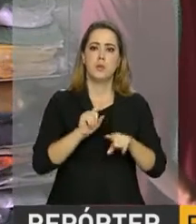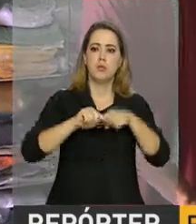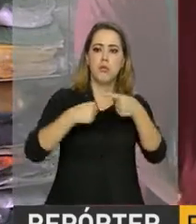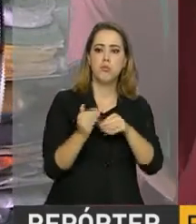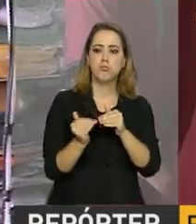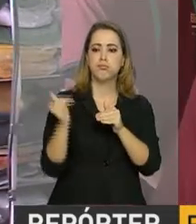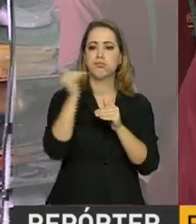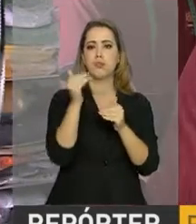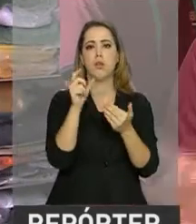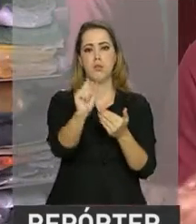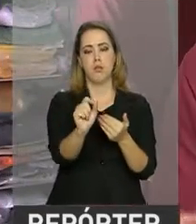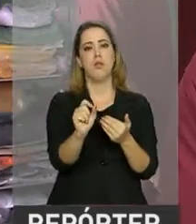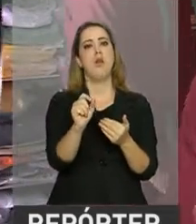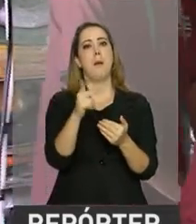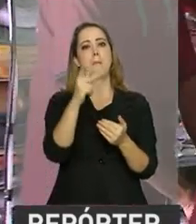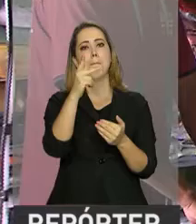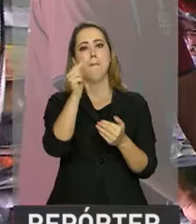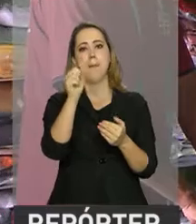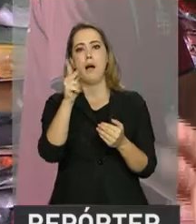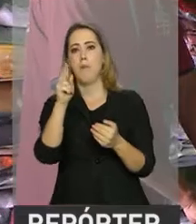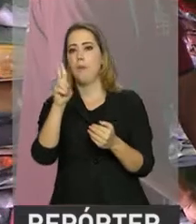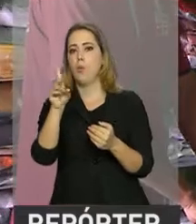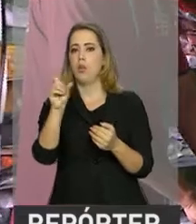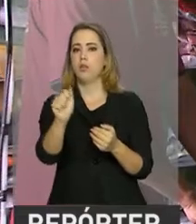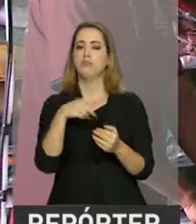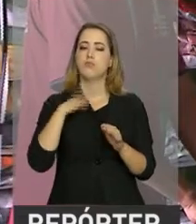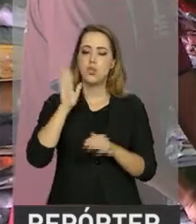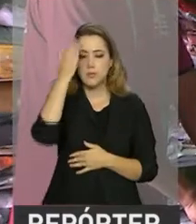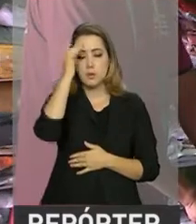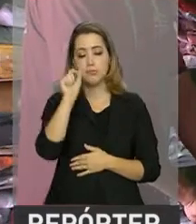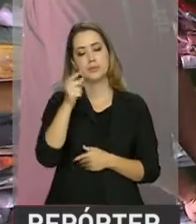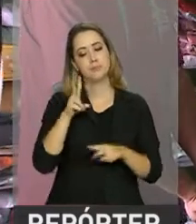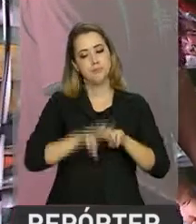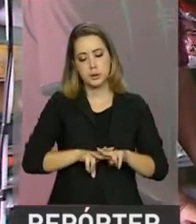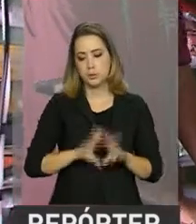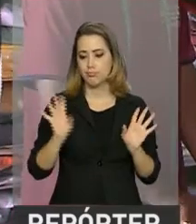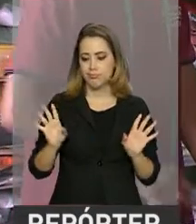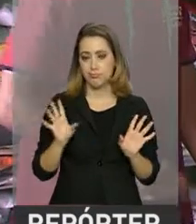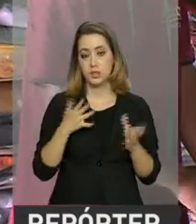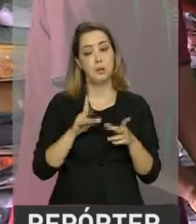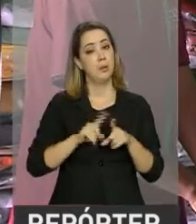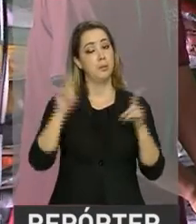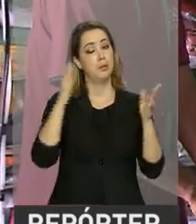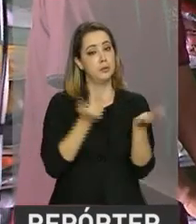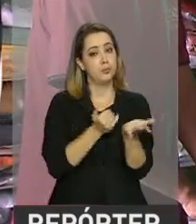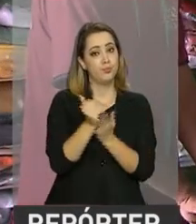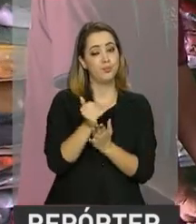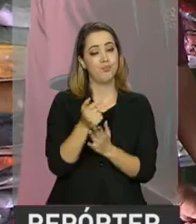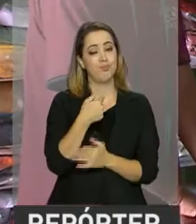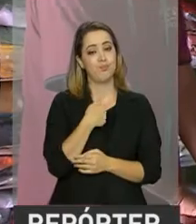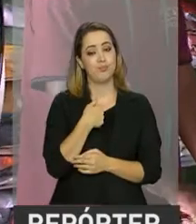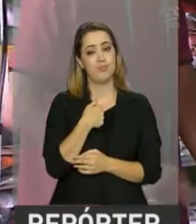a penitenciária papuda já ciente de que eu tinha que ficar algum tempo ali ea princípio eu